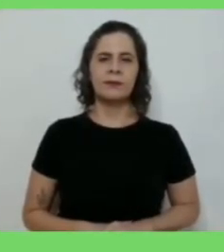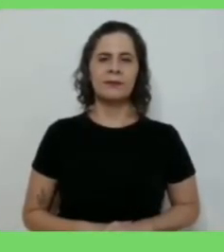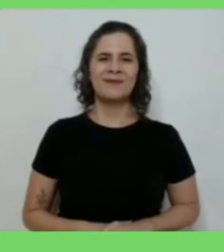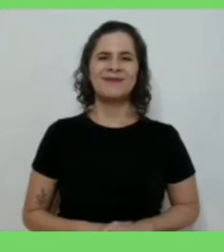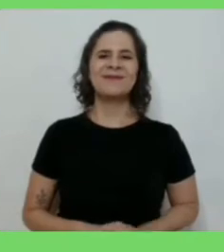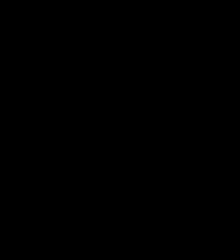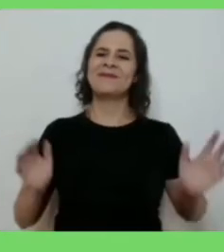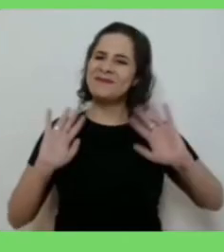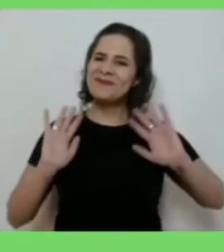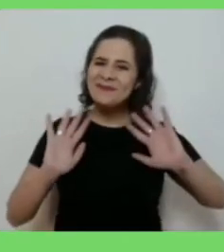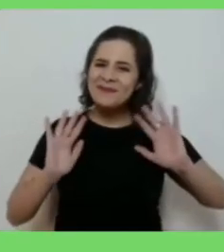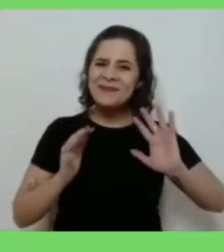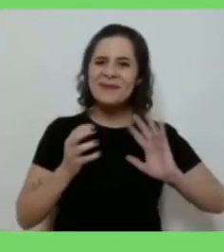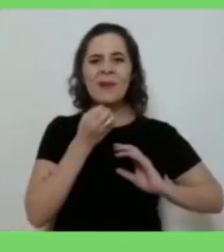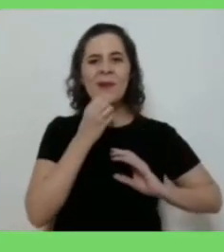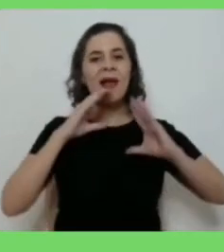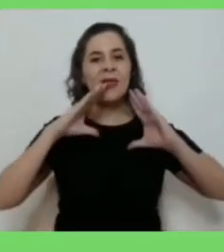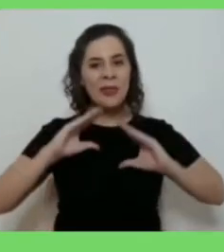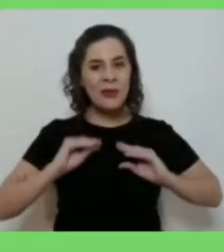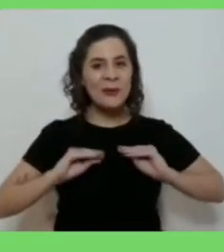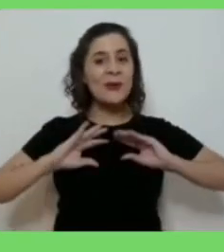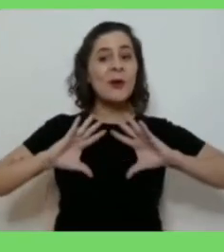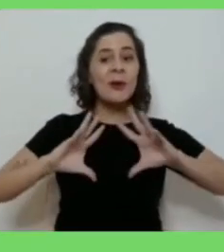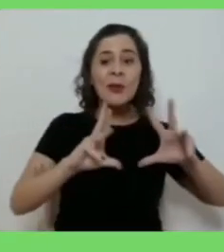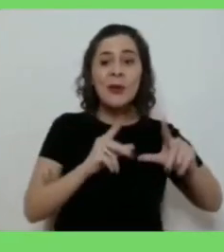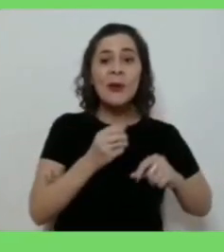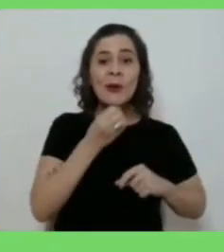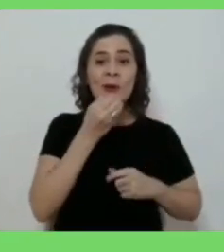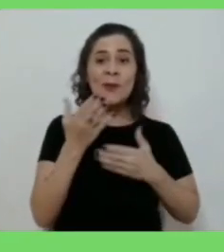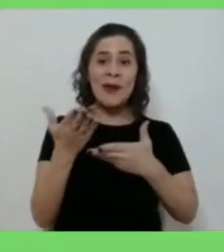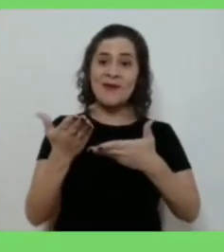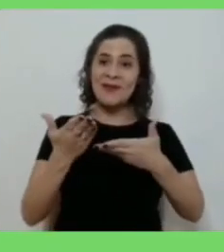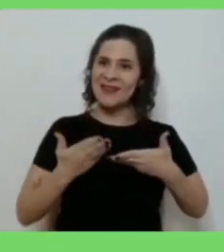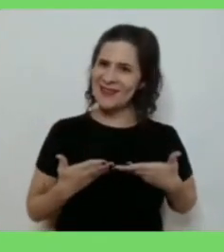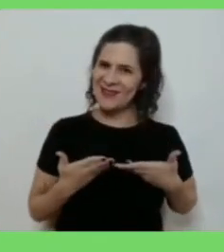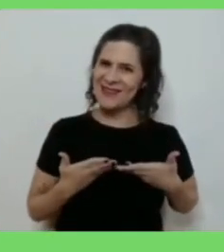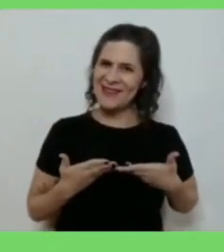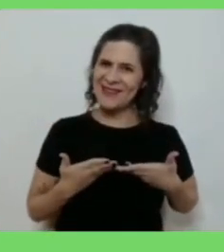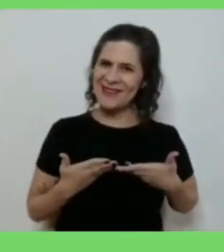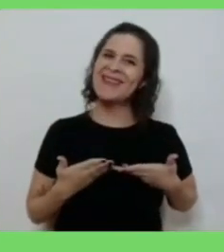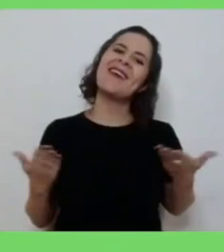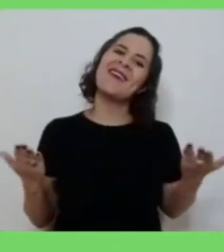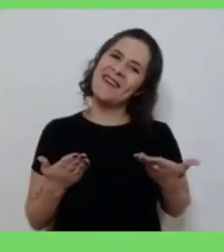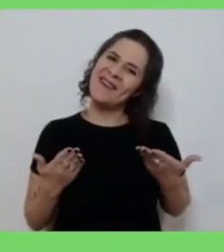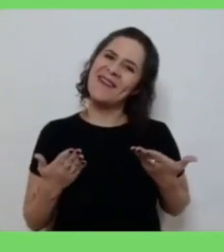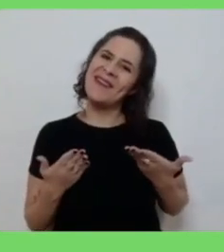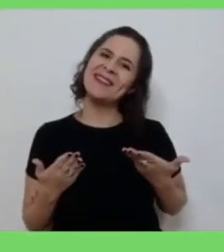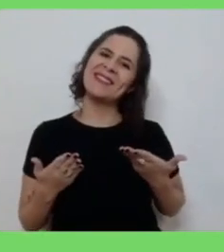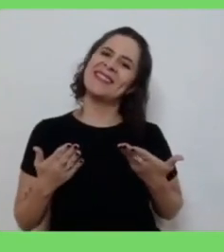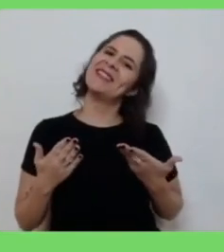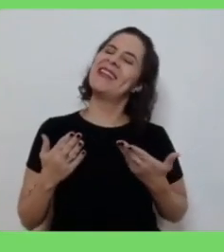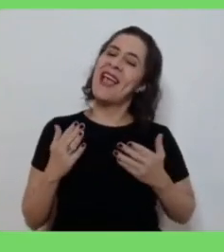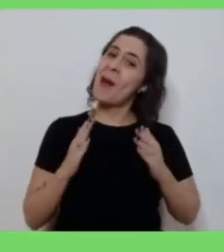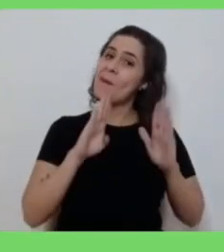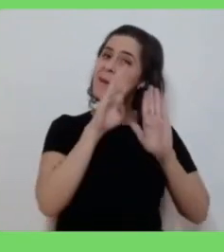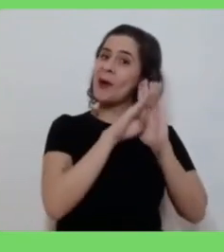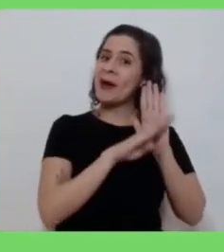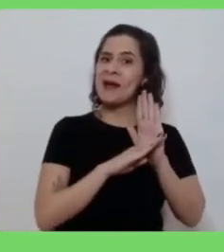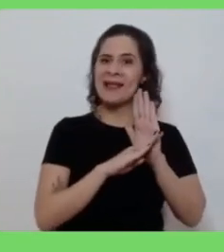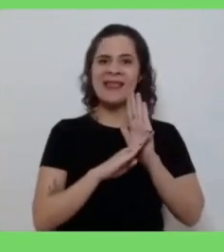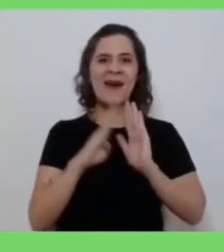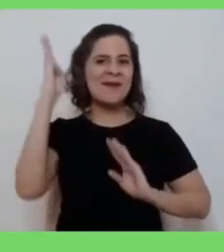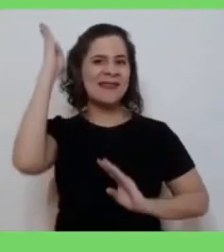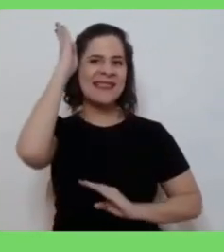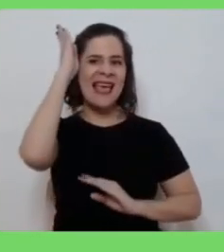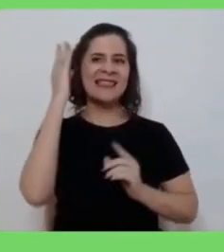Olá boa noite sejam todas todos e todes bem-vindes bem-vindos e bem-vindas à programação do Cesc